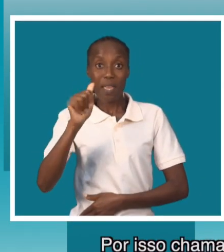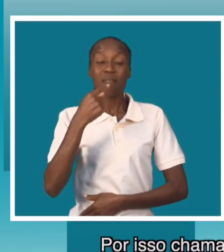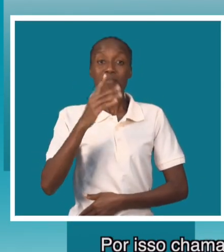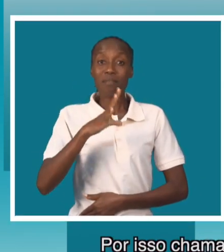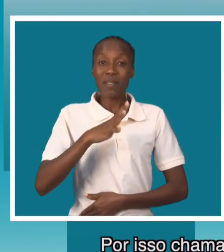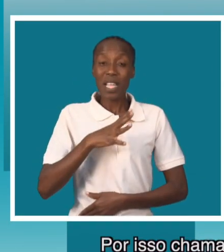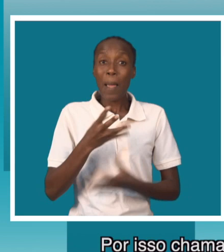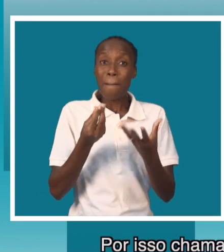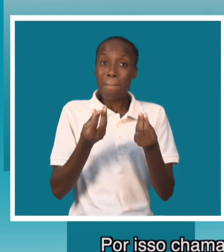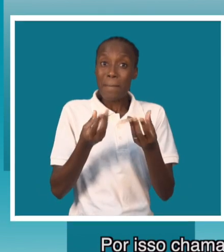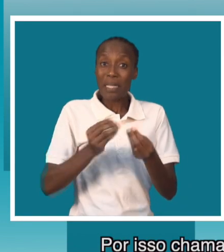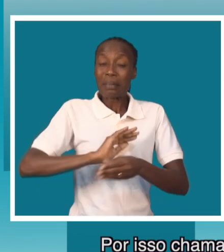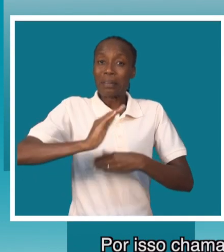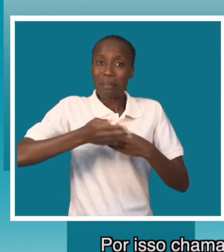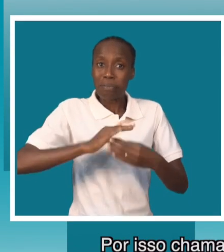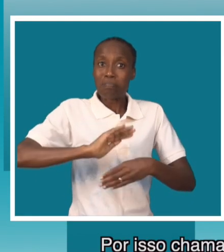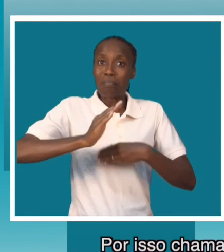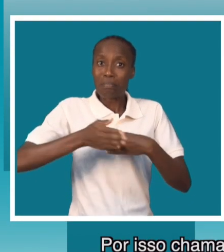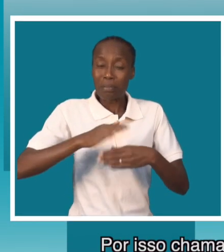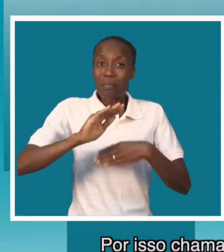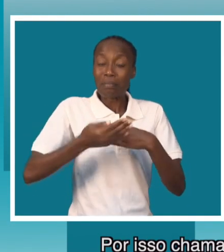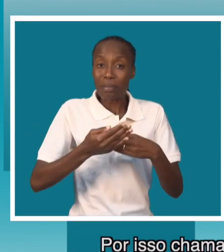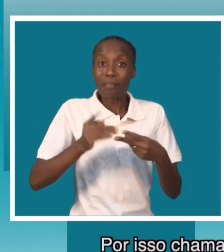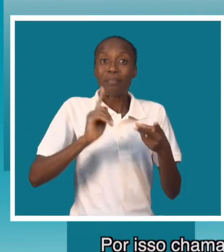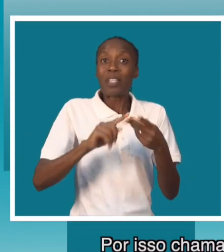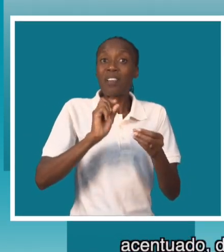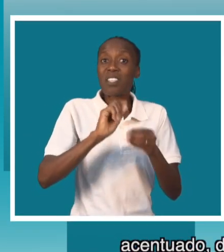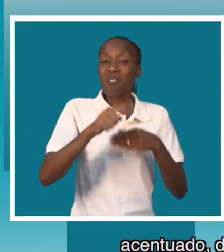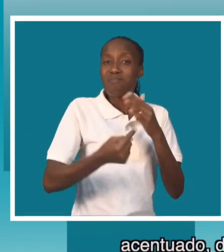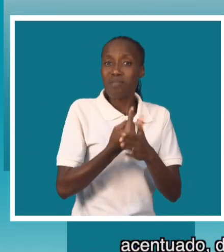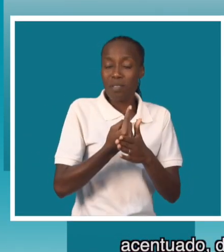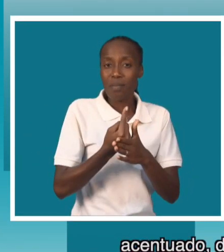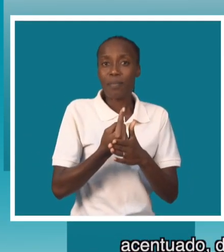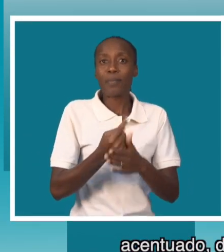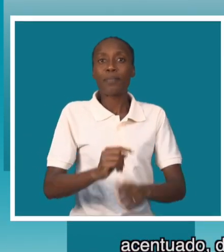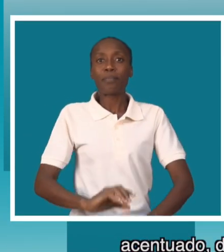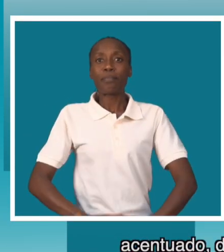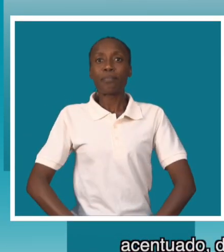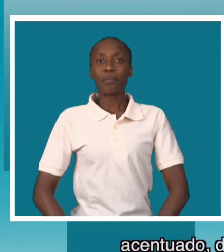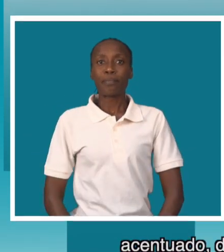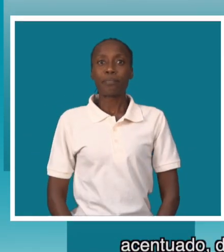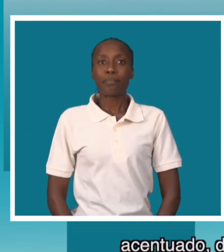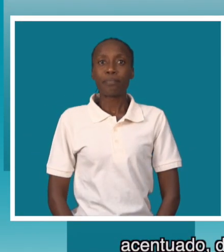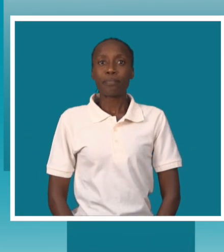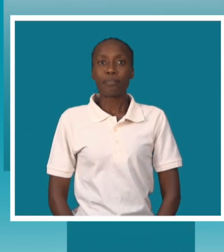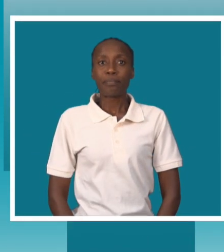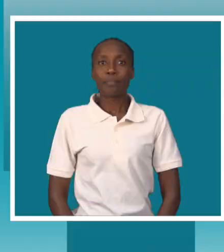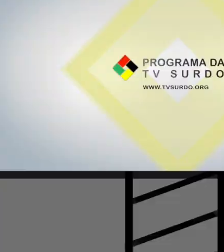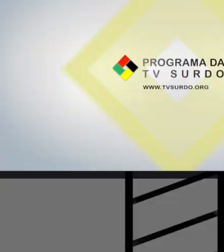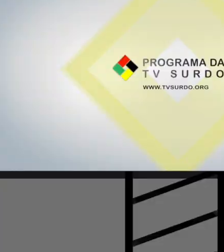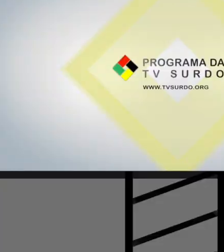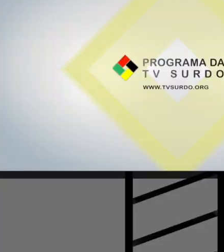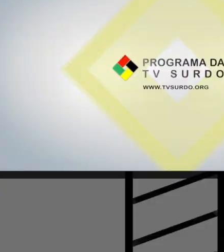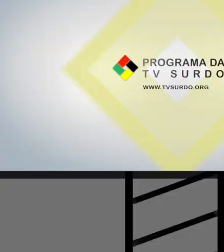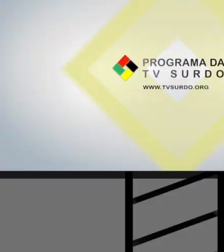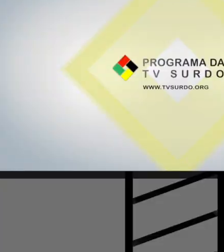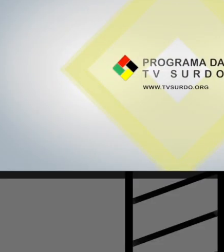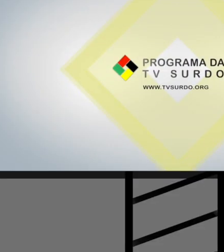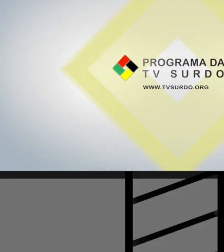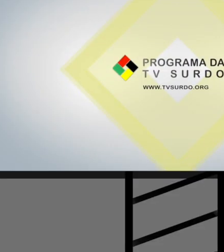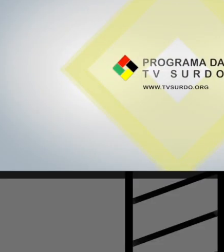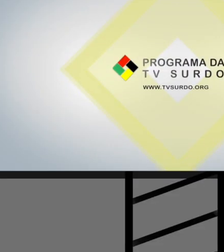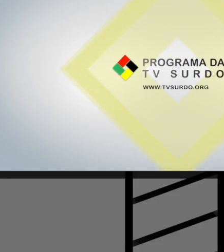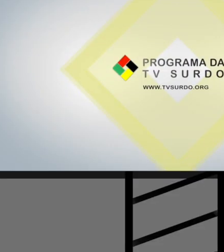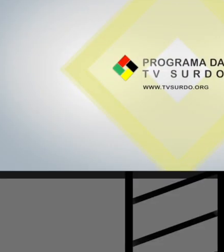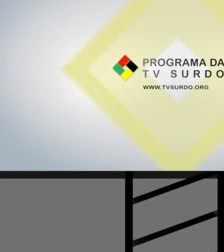por isso chamamos fobia. É um medo persistente, acentuado, desproporcional e até irracional. No